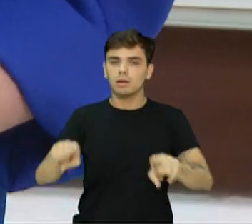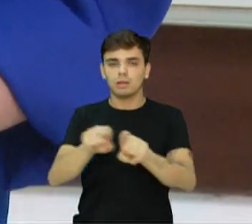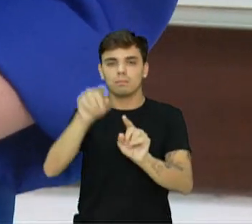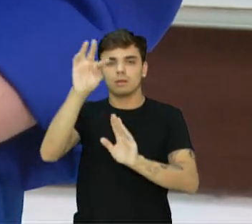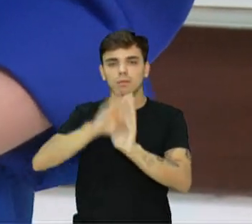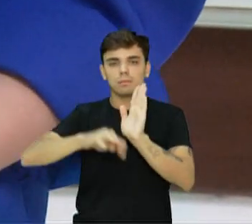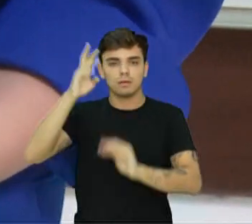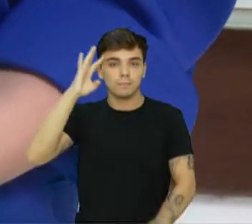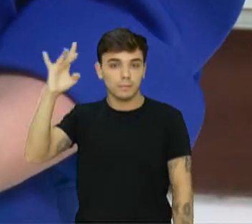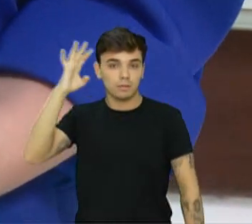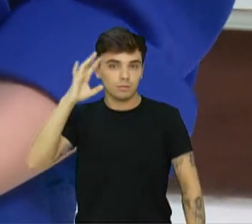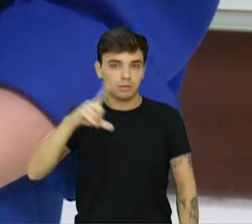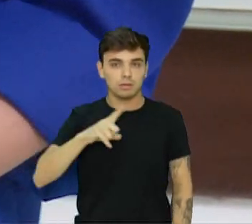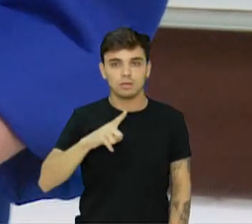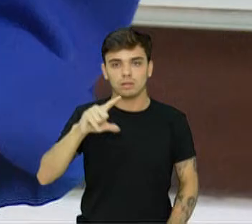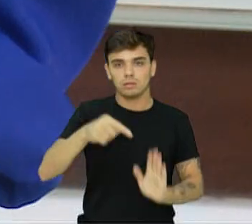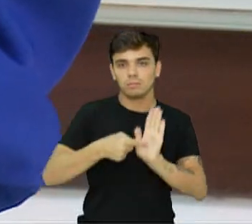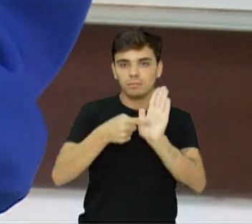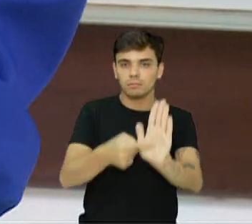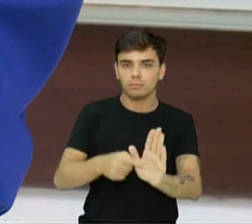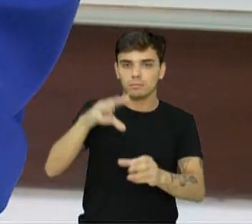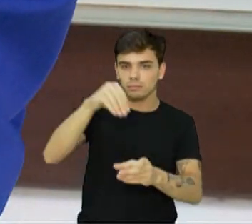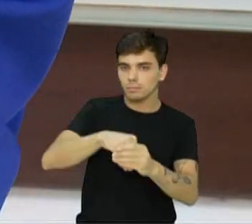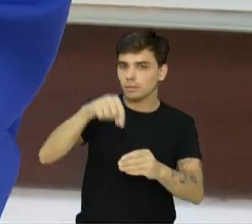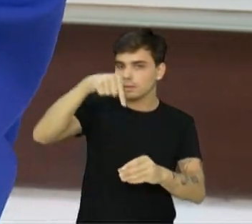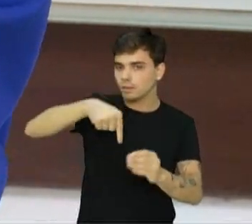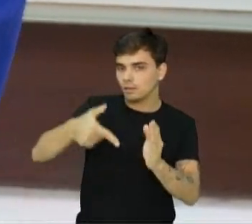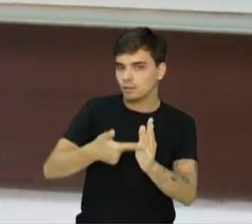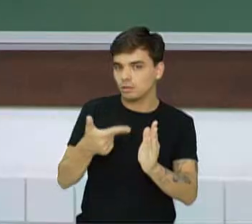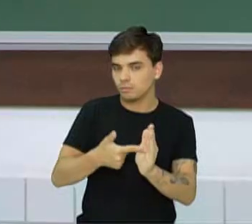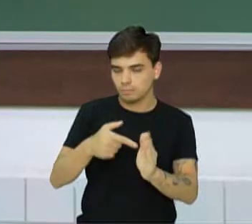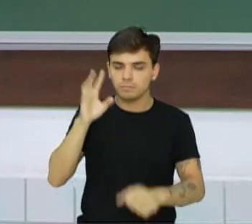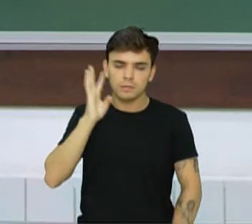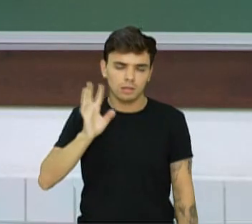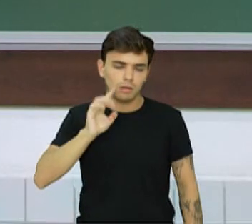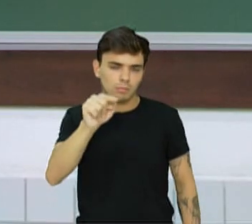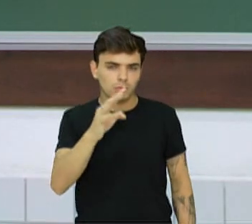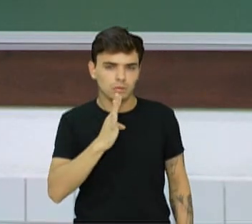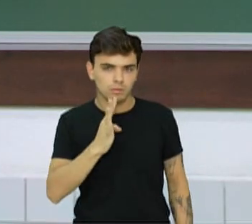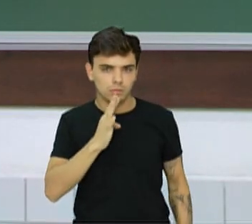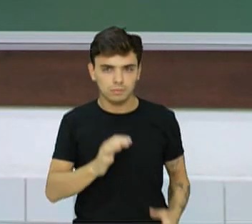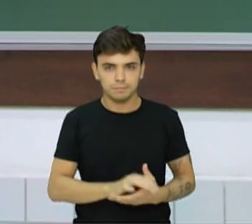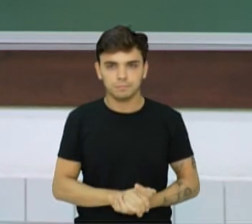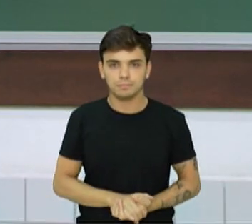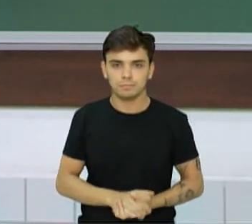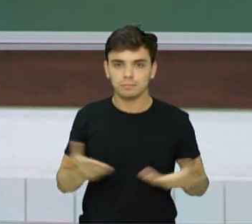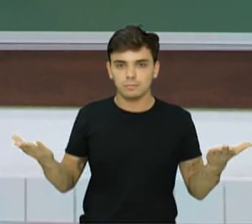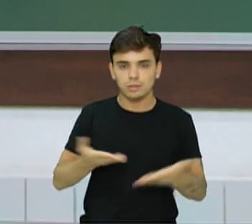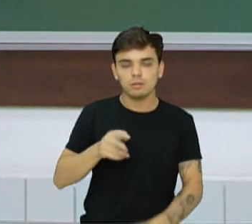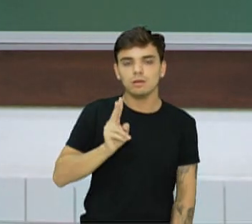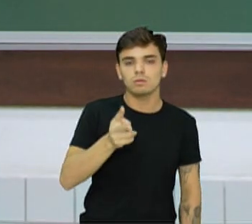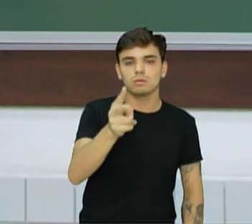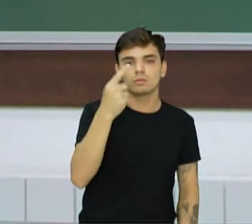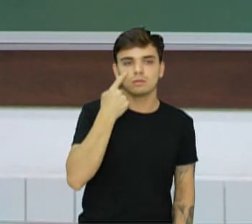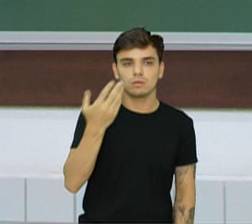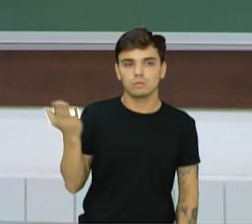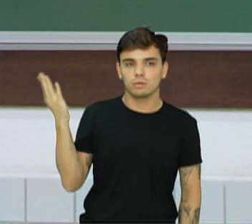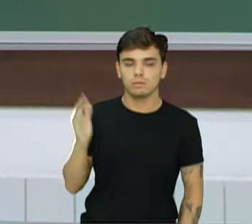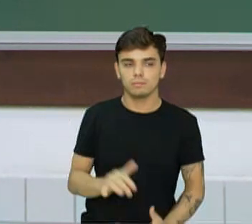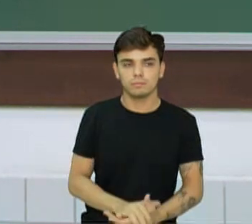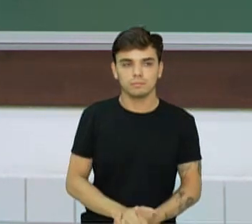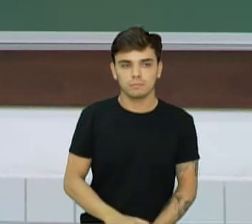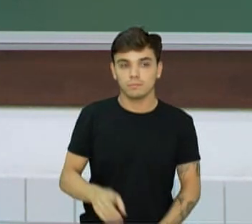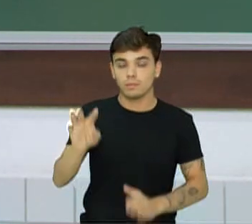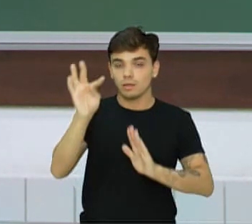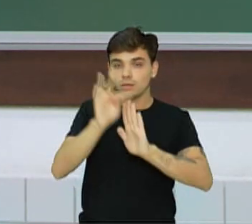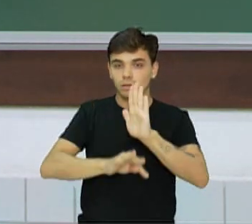textos filosóficos são apresentados nesse livro. É bem legal para você conhecer. Continuando aqui, pessoal. Então, esse